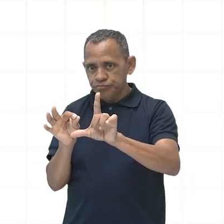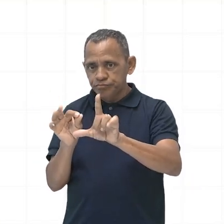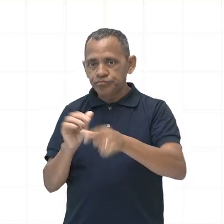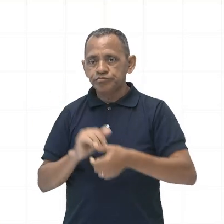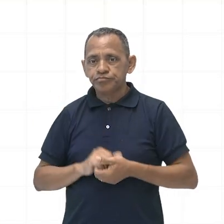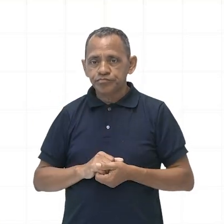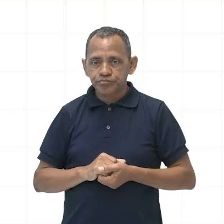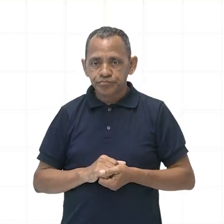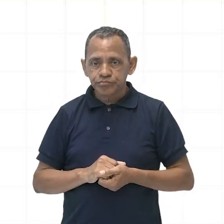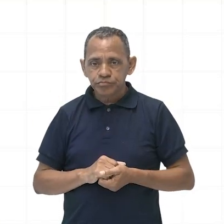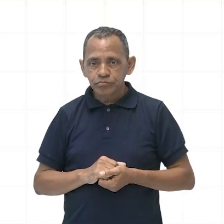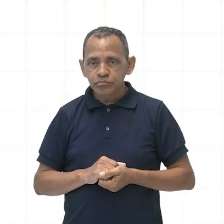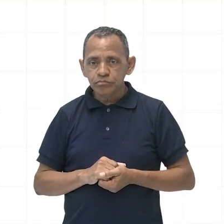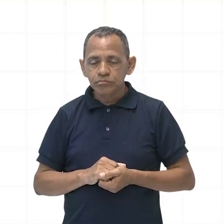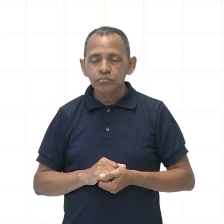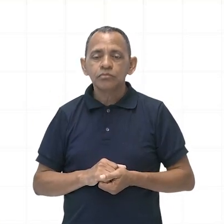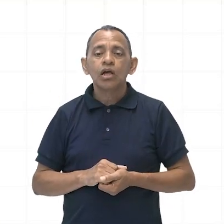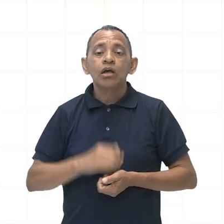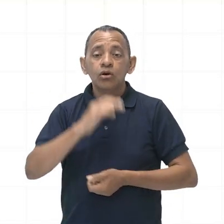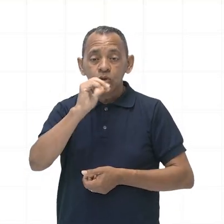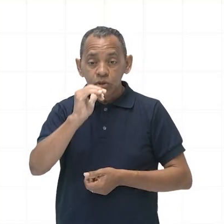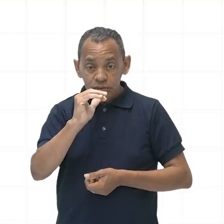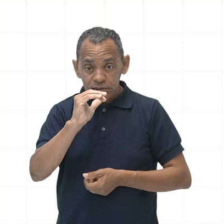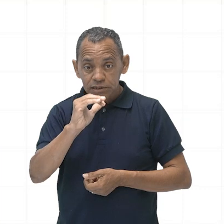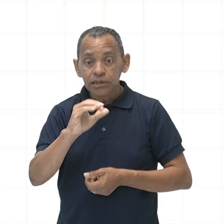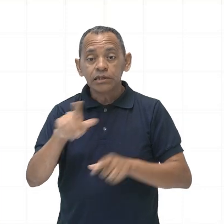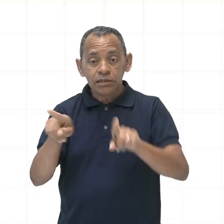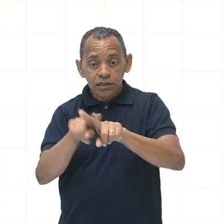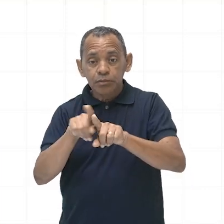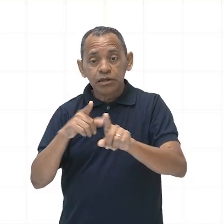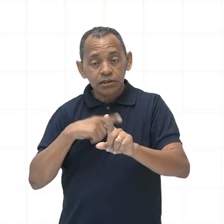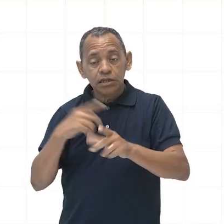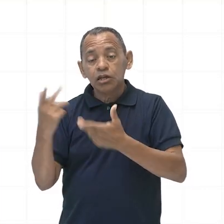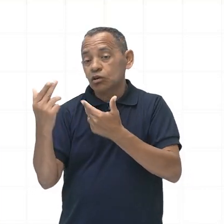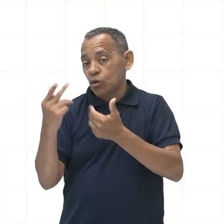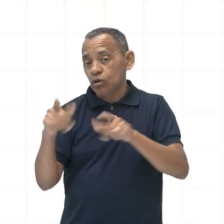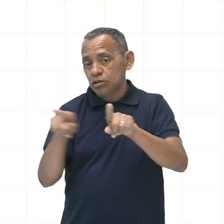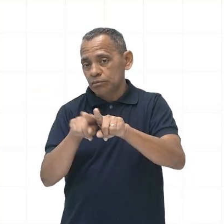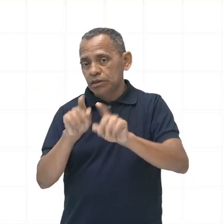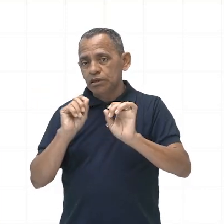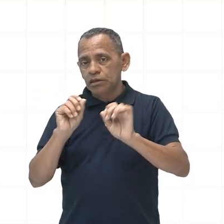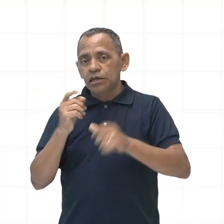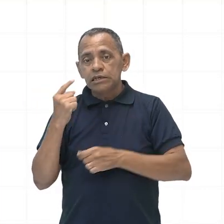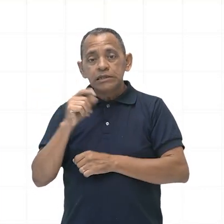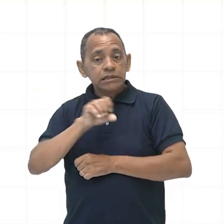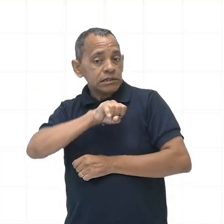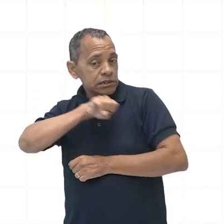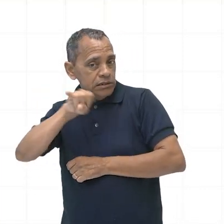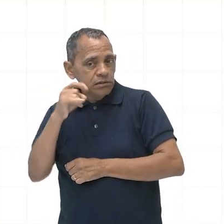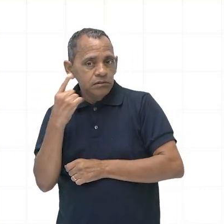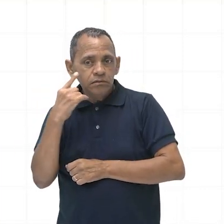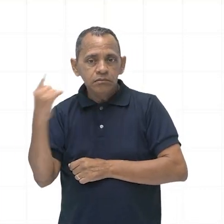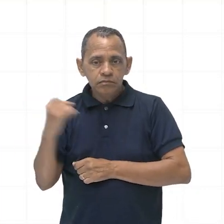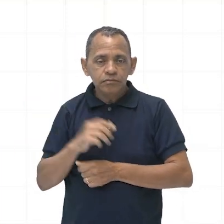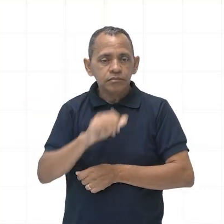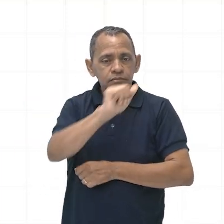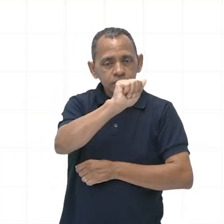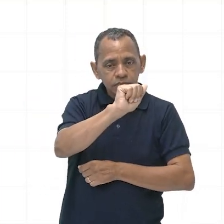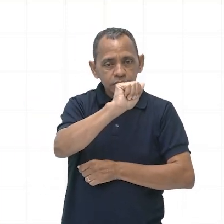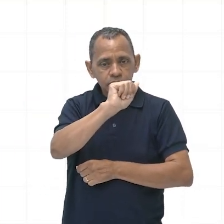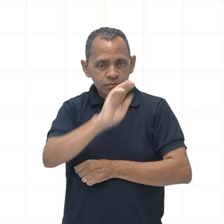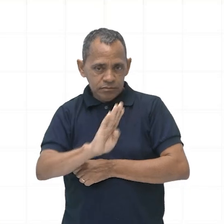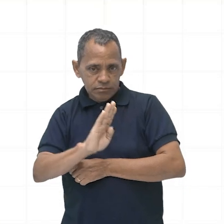ao ângulo A e o ângulo C também são iguais. E aqui, ó, se eu chamar aqui de A,